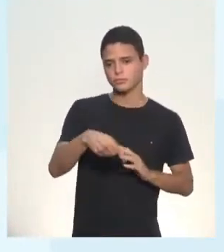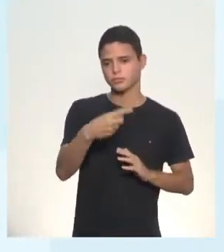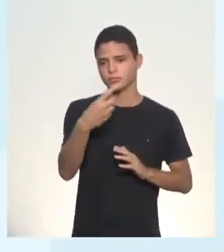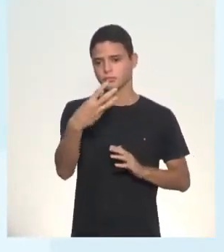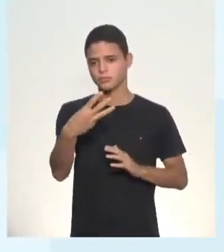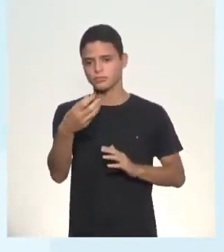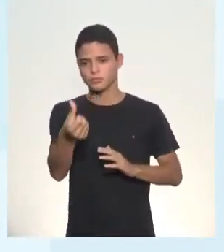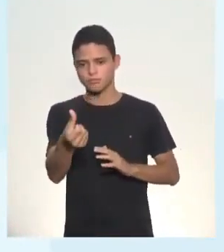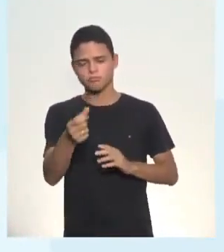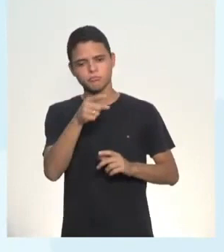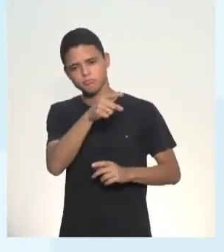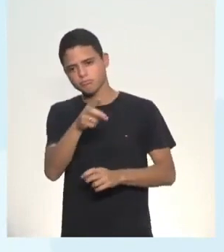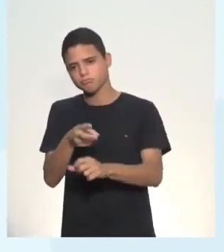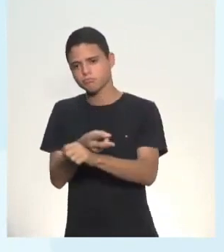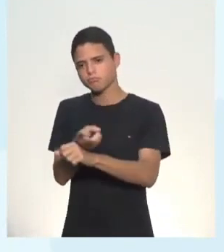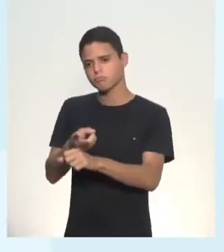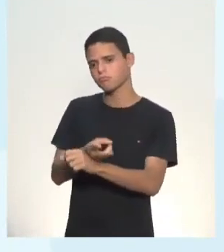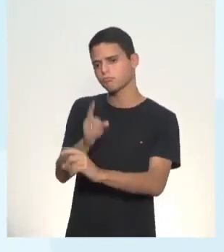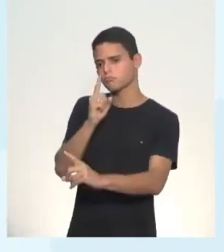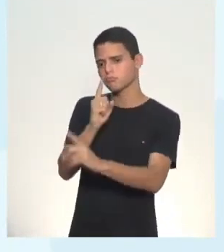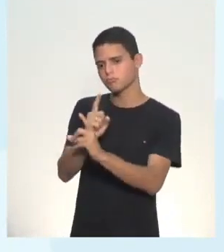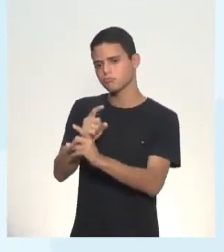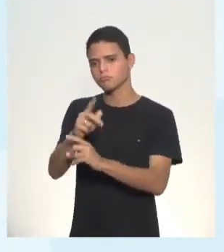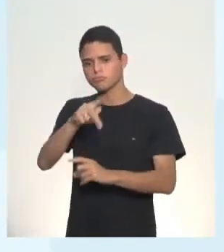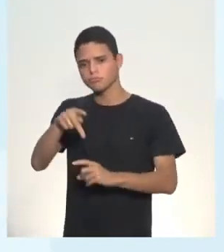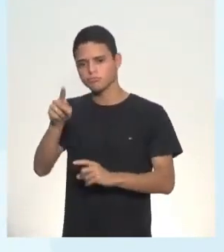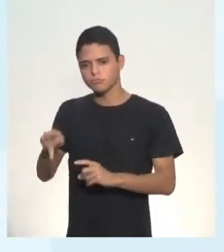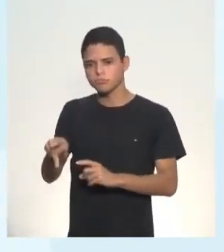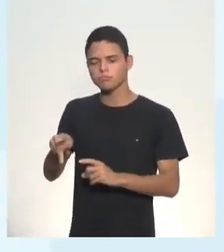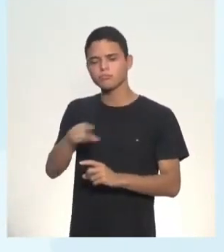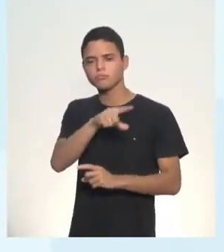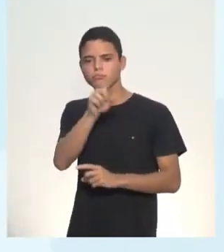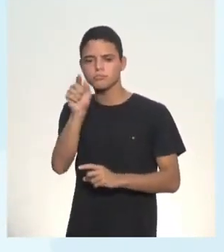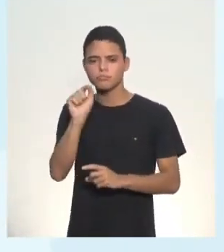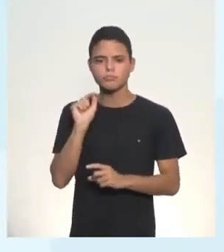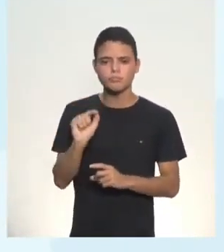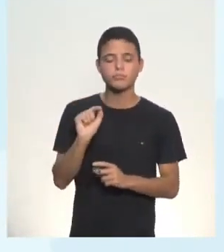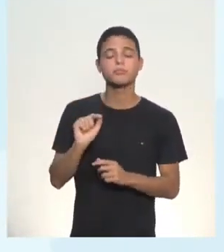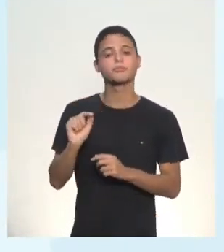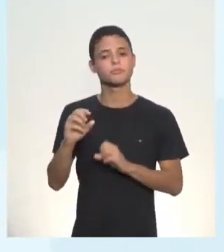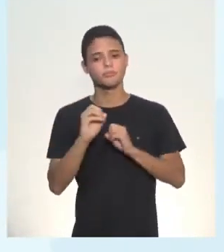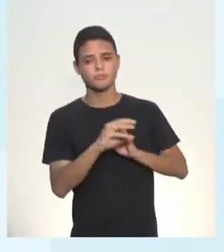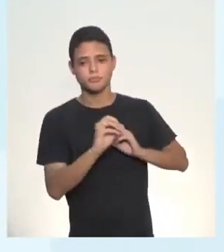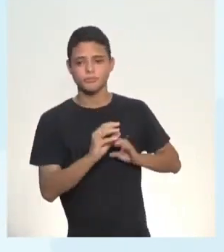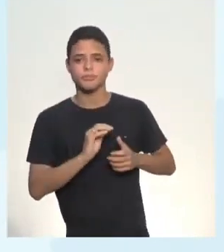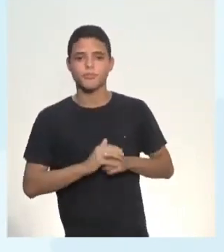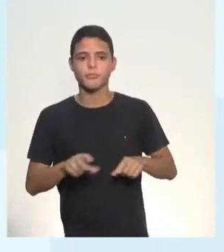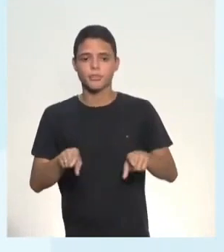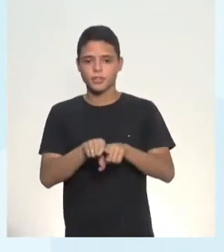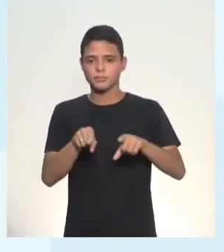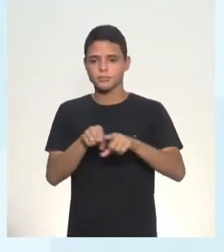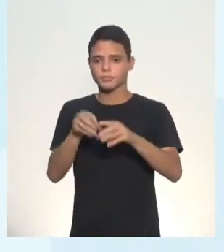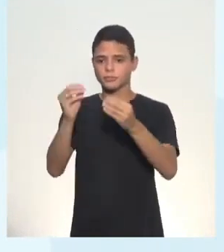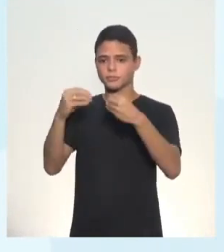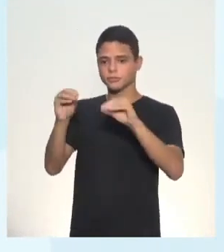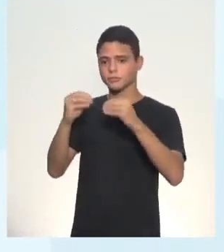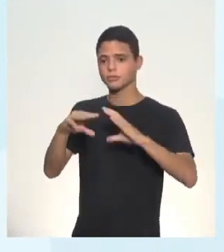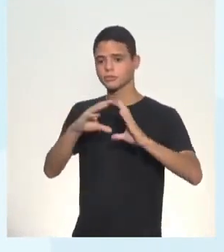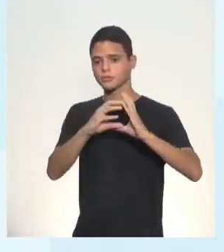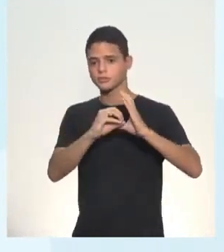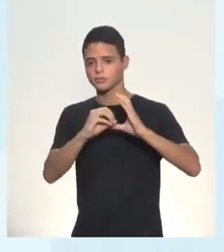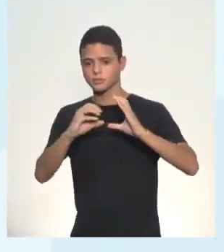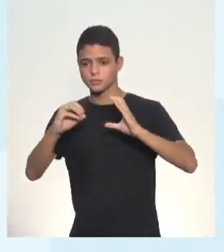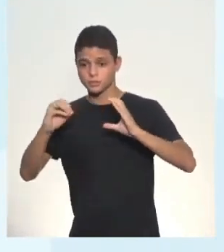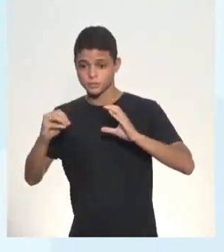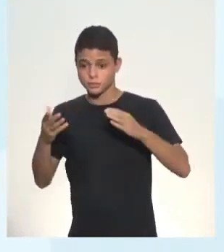para saber, né, o que exatamente você tem que fazer e as dúvidas que ficarem, tá, gente? Então, compartilhe conosco lá o emoji de vocês